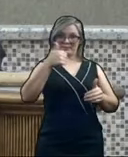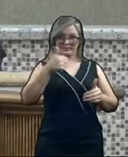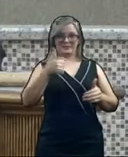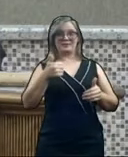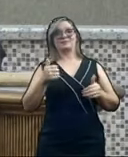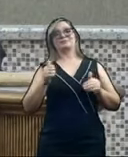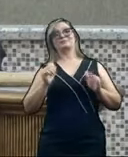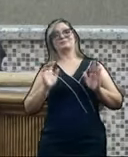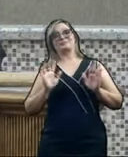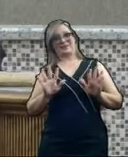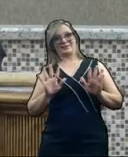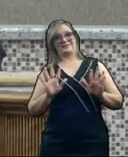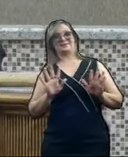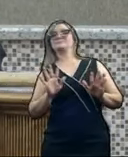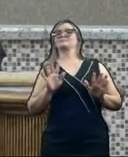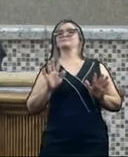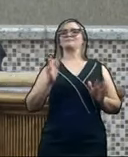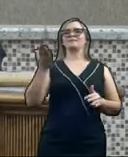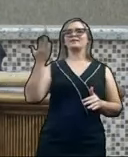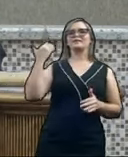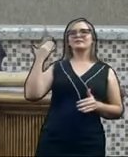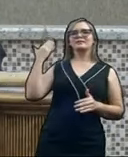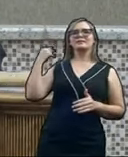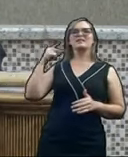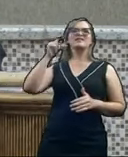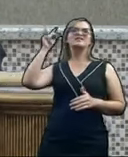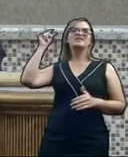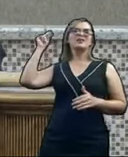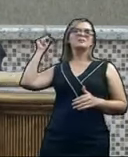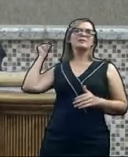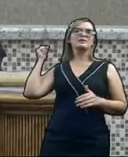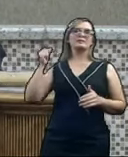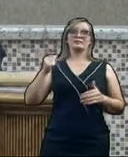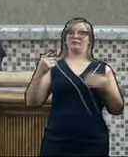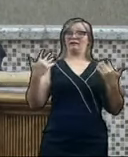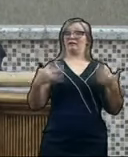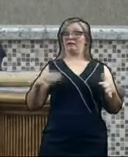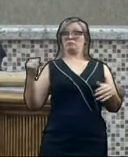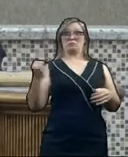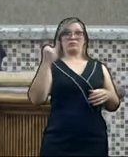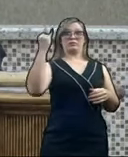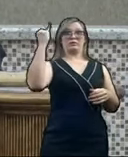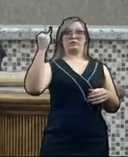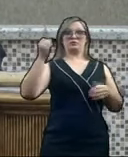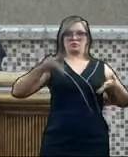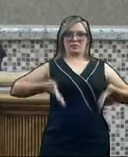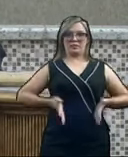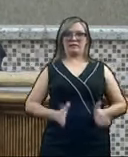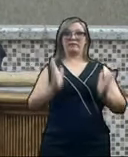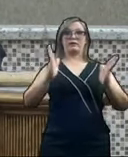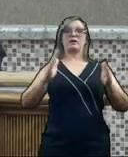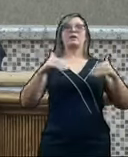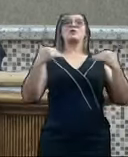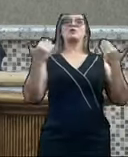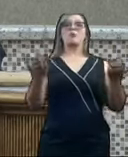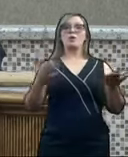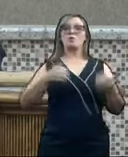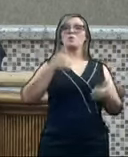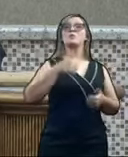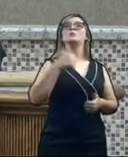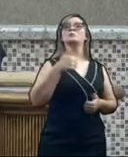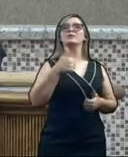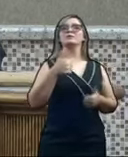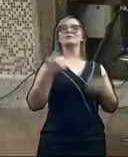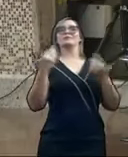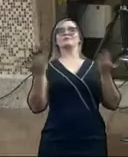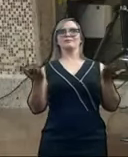mas daquele tempo quando fala da primogenitura é algo muito impactante e ele seria o líder da